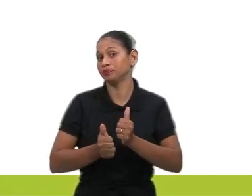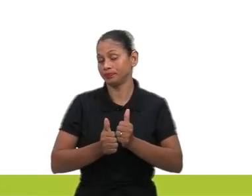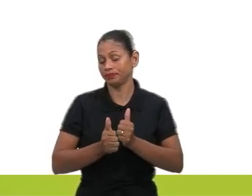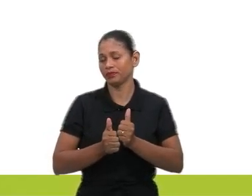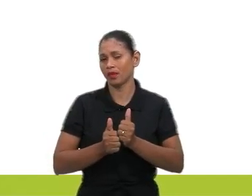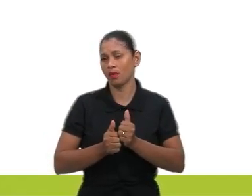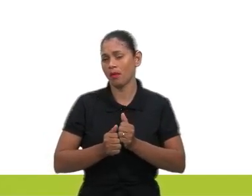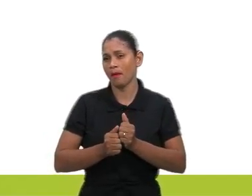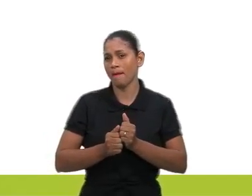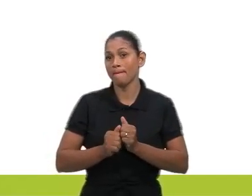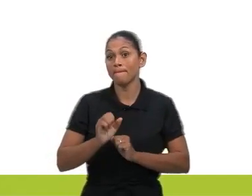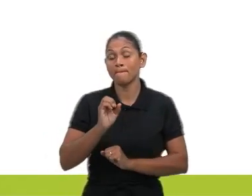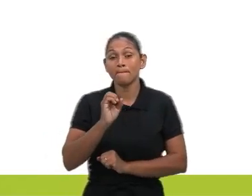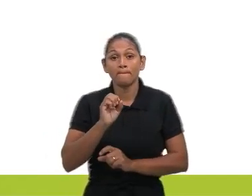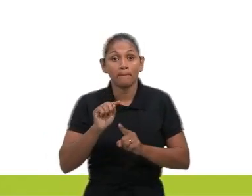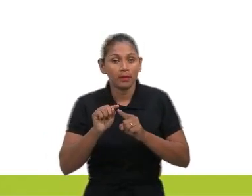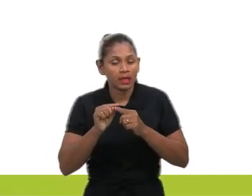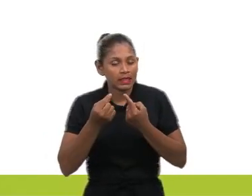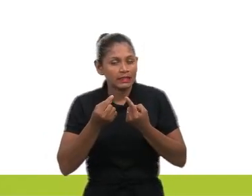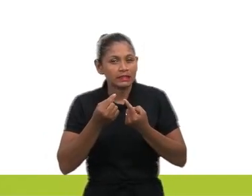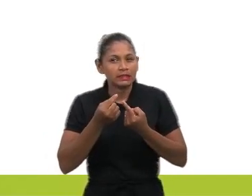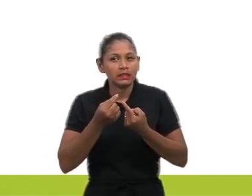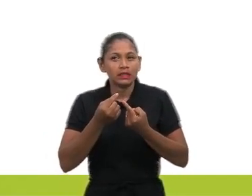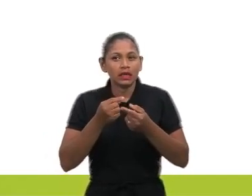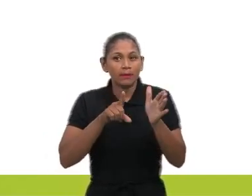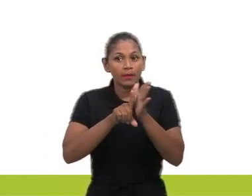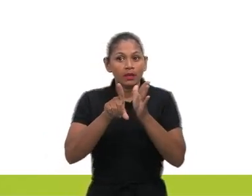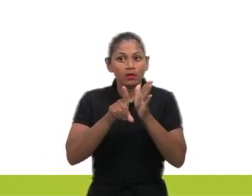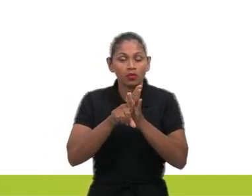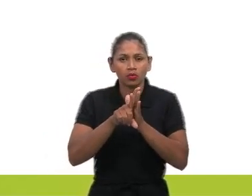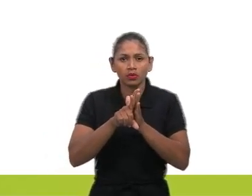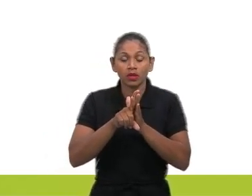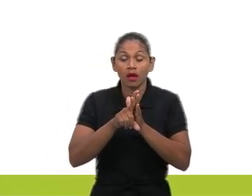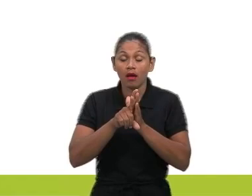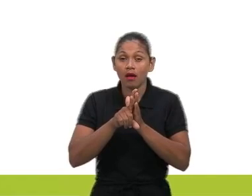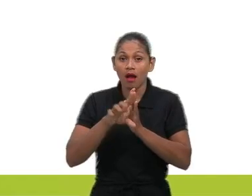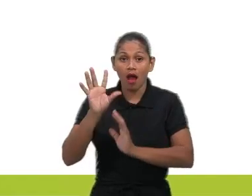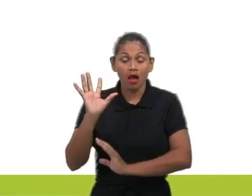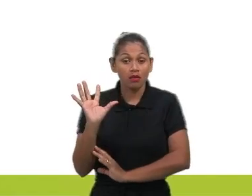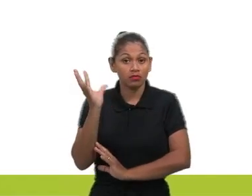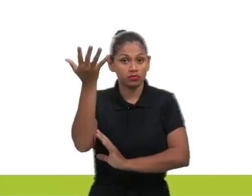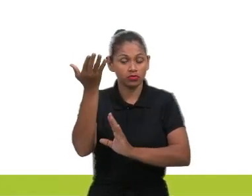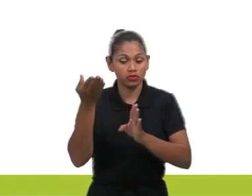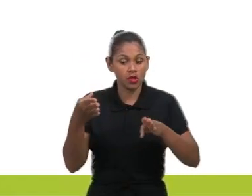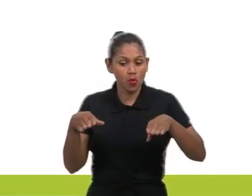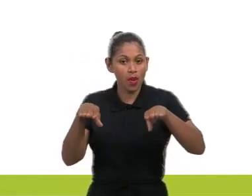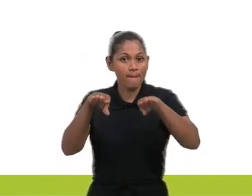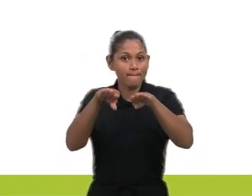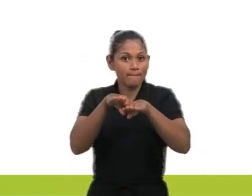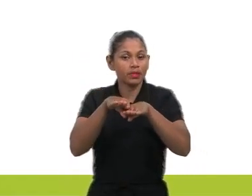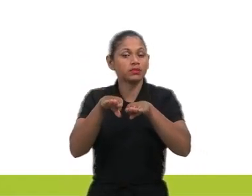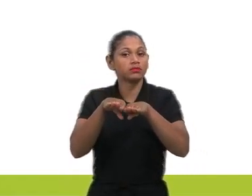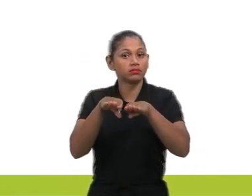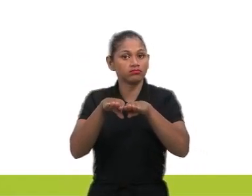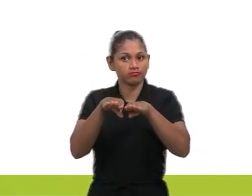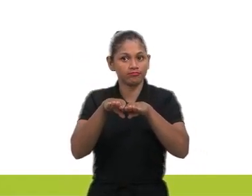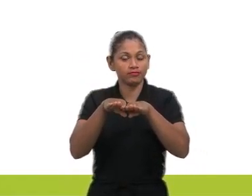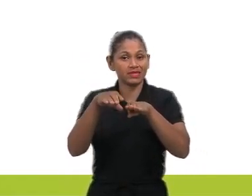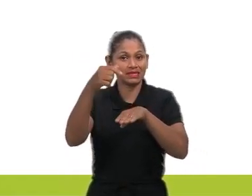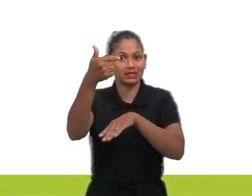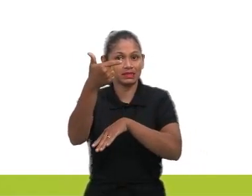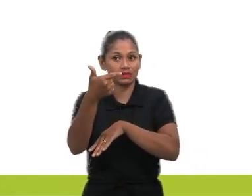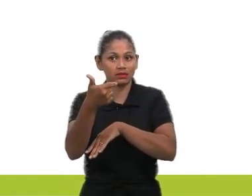comando nos fala, ocorreram 126 empates. E a gente quer tirar essa parte da quantidade de empates. Eu quero